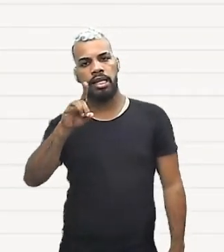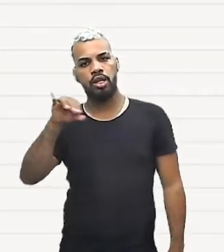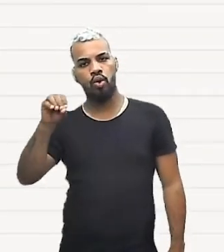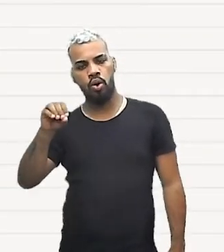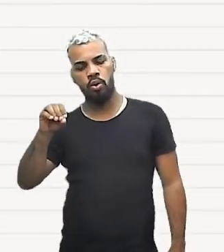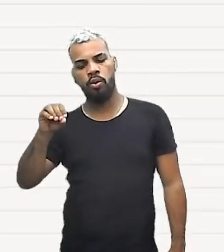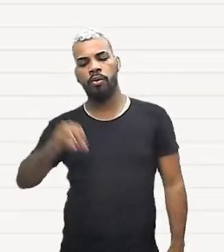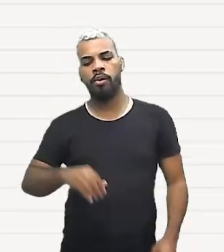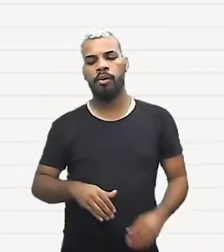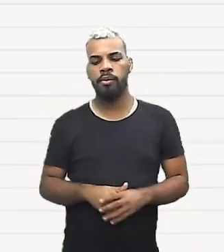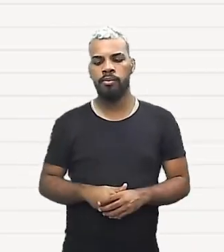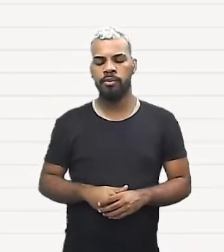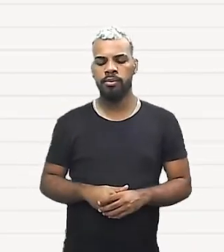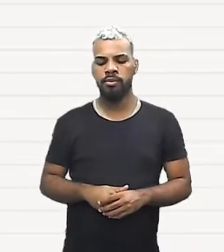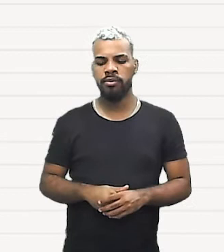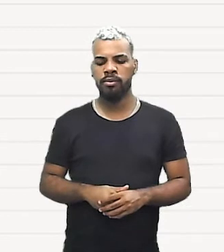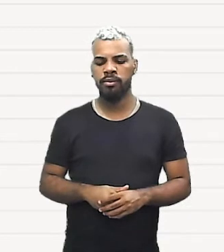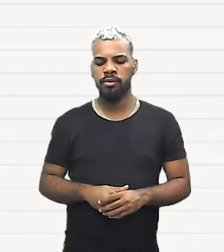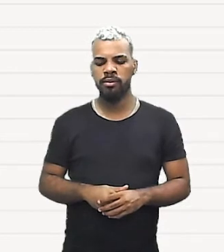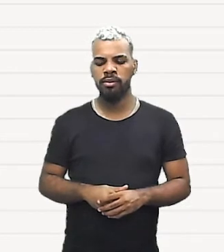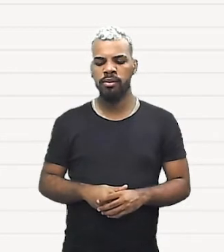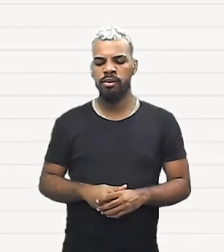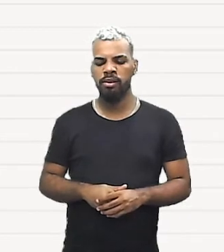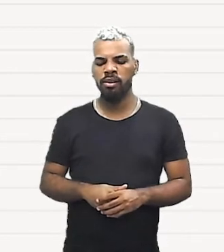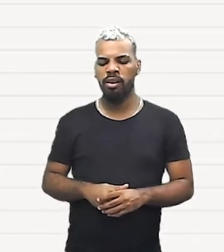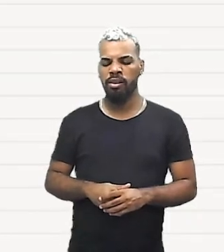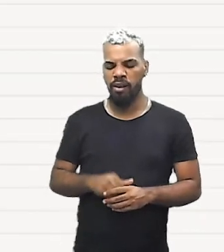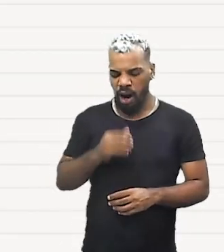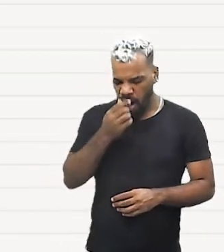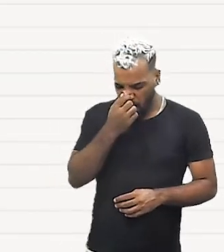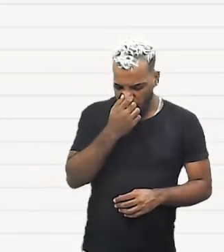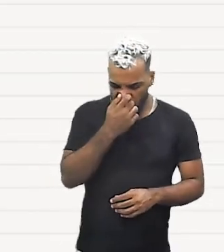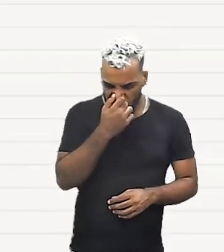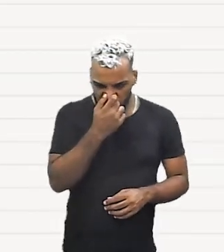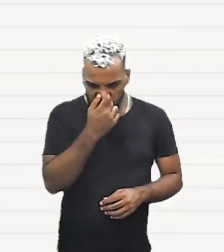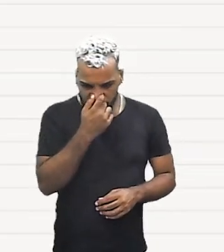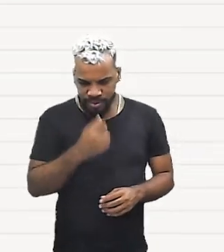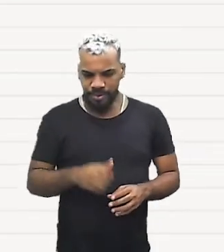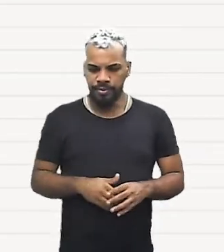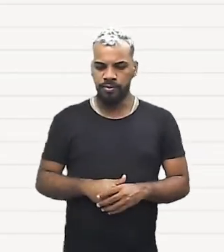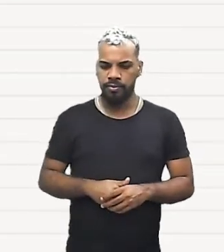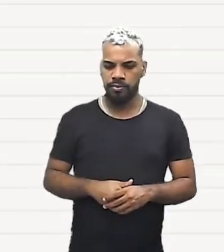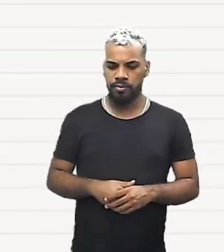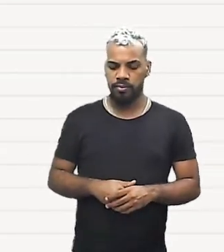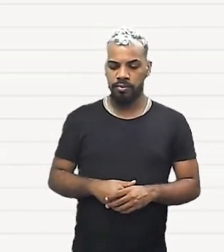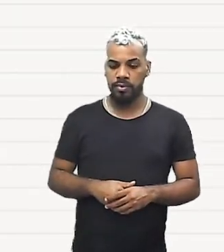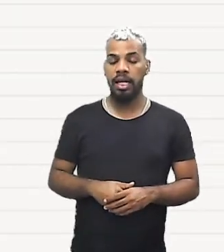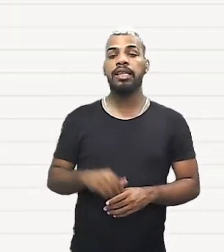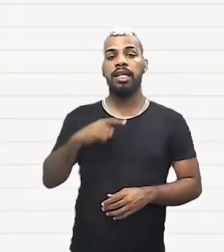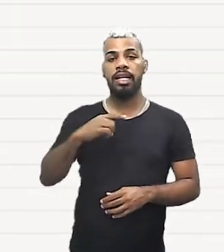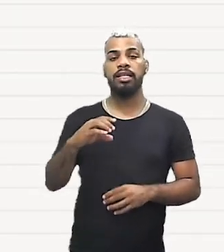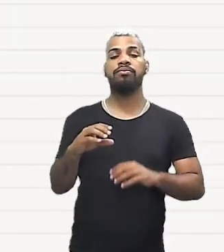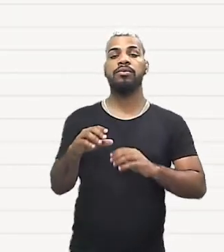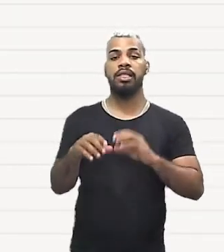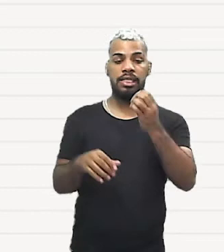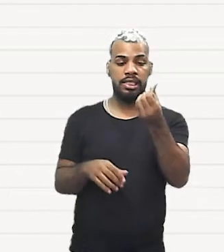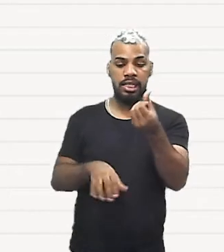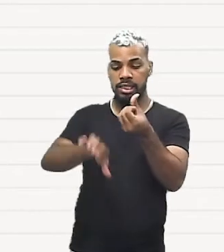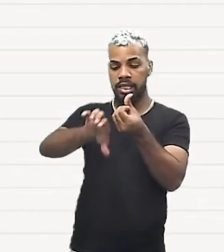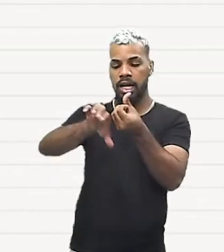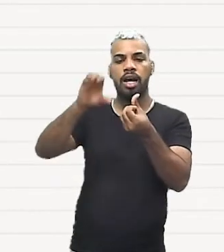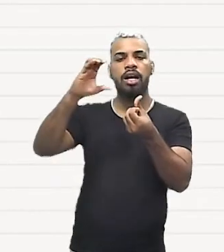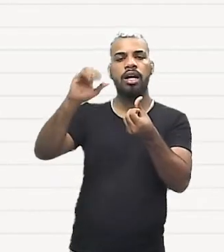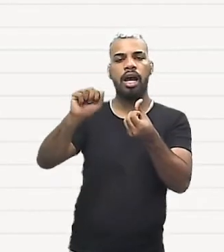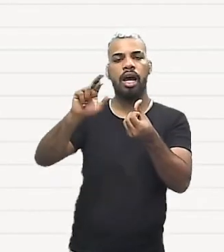carbonos Então vou botar aqui é uma exozi de seis carbonos quando você começa o processo de fermentação